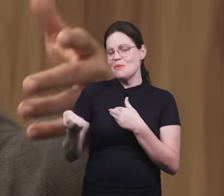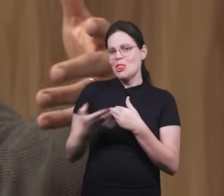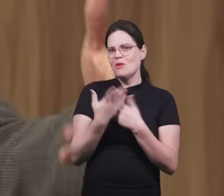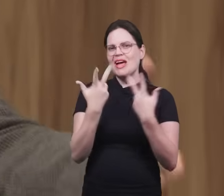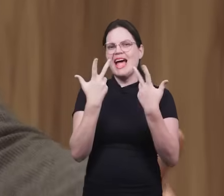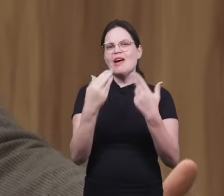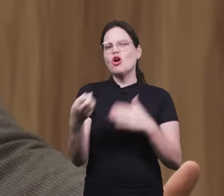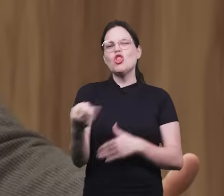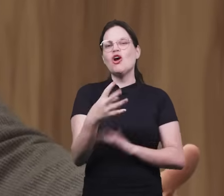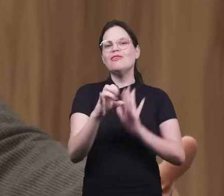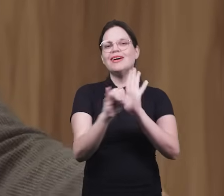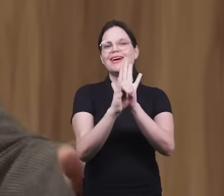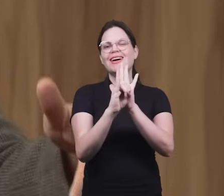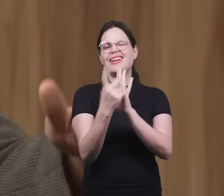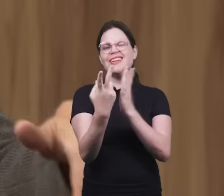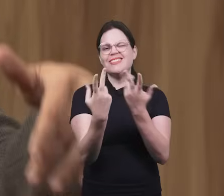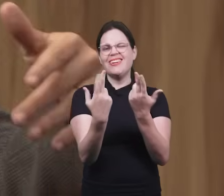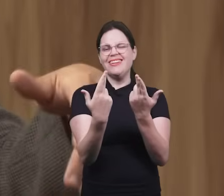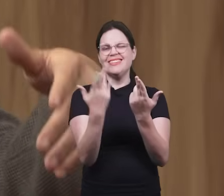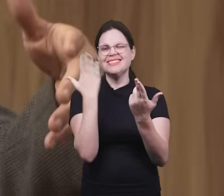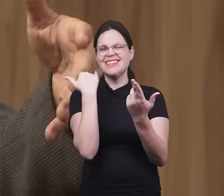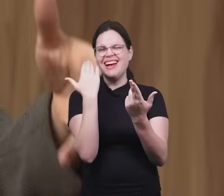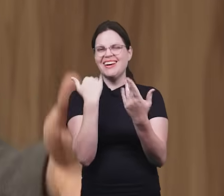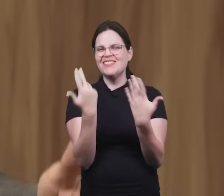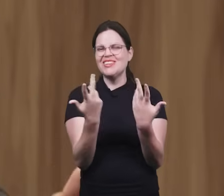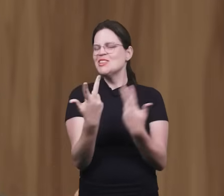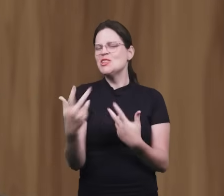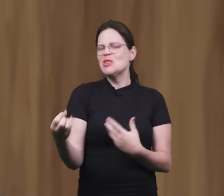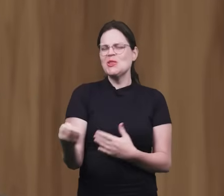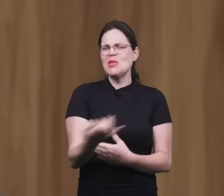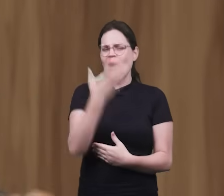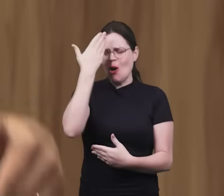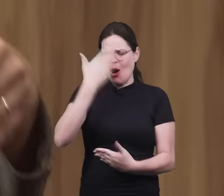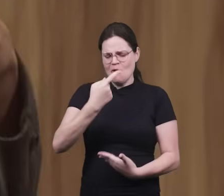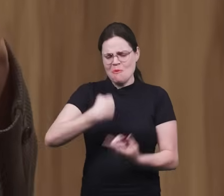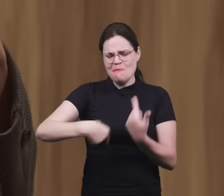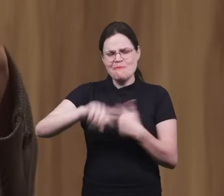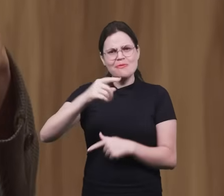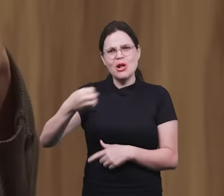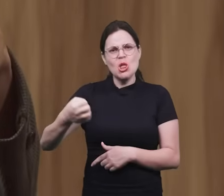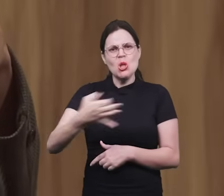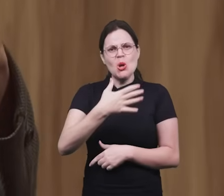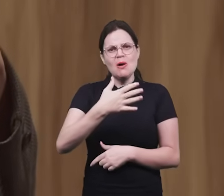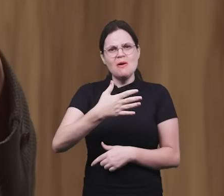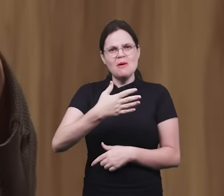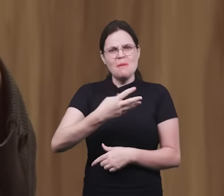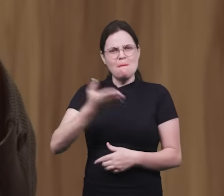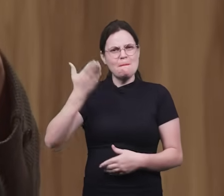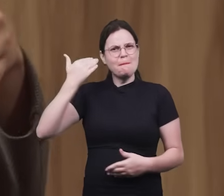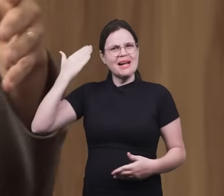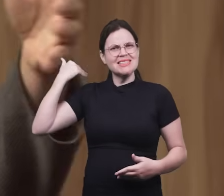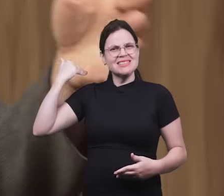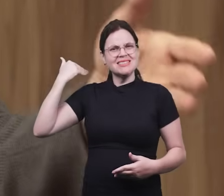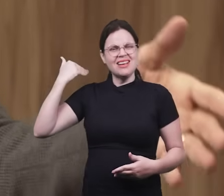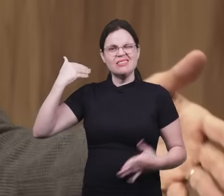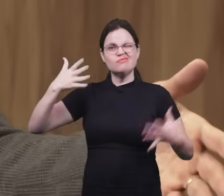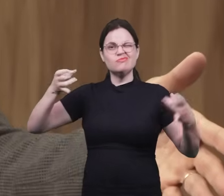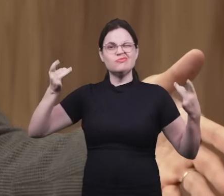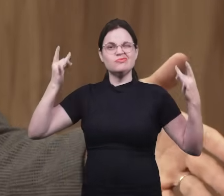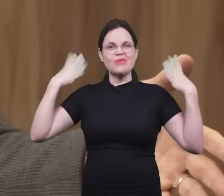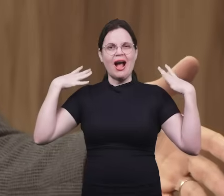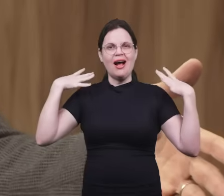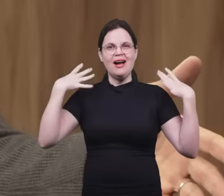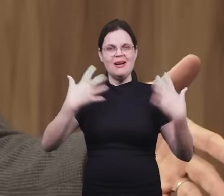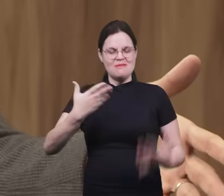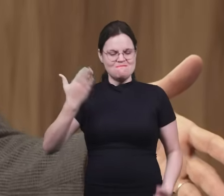nova identidade. Glória É uma a Deus. nova criatura. Aquele que o velho homem ficou para trás,